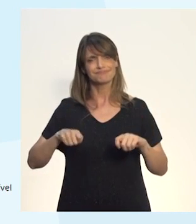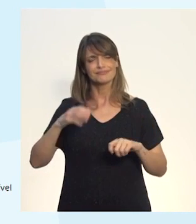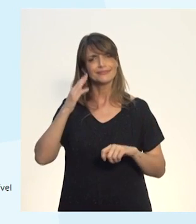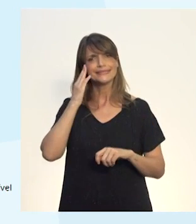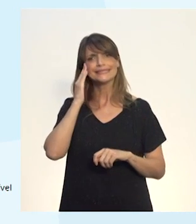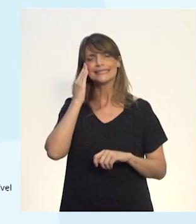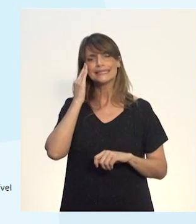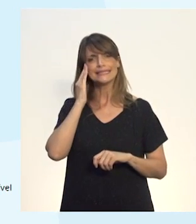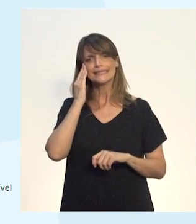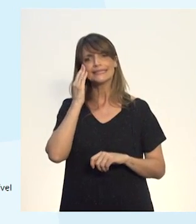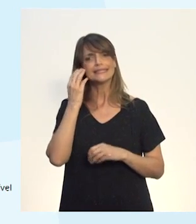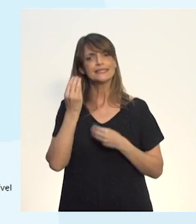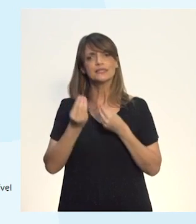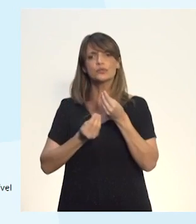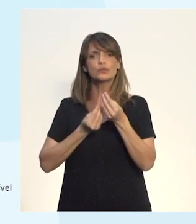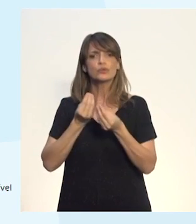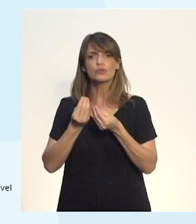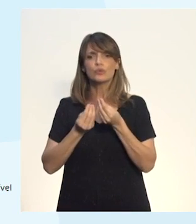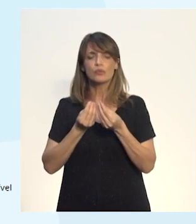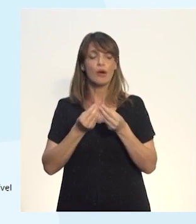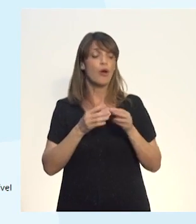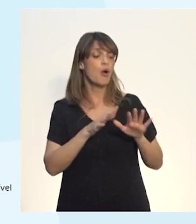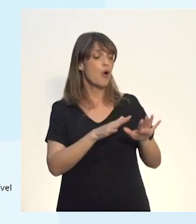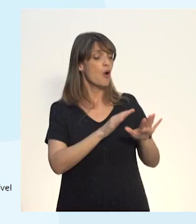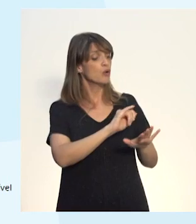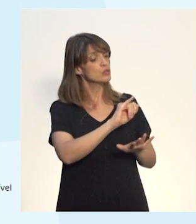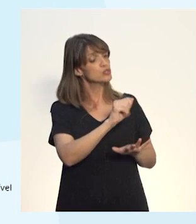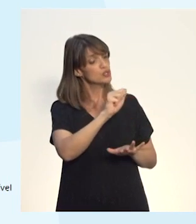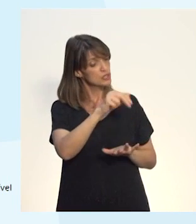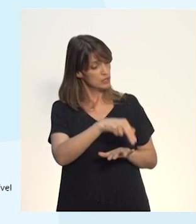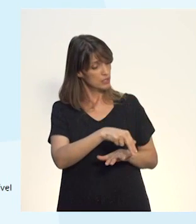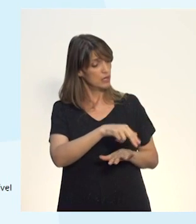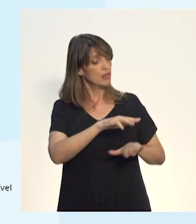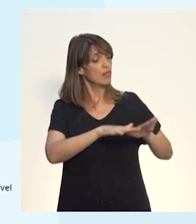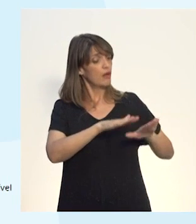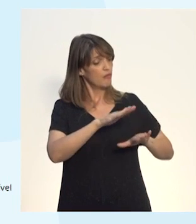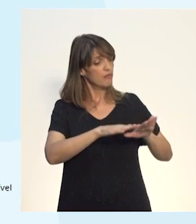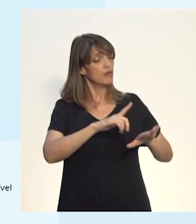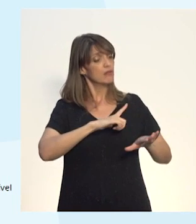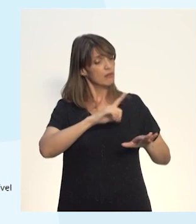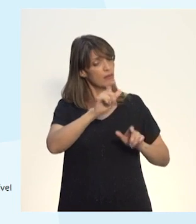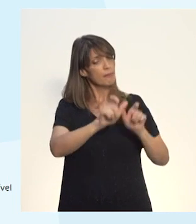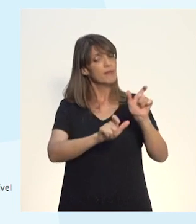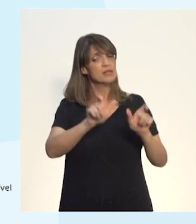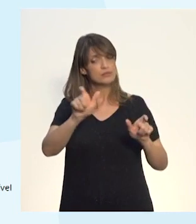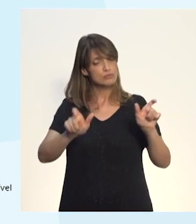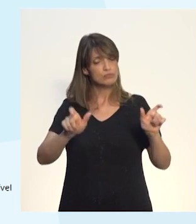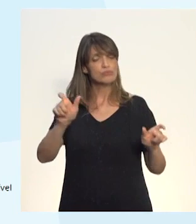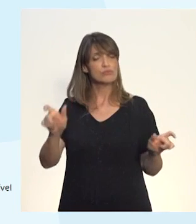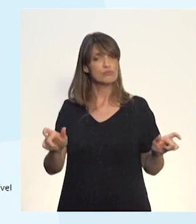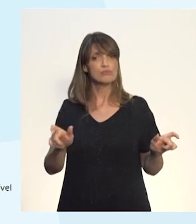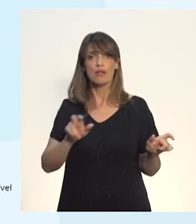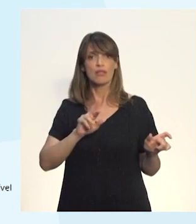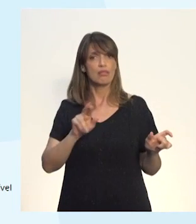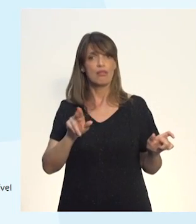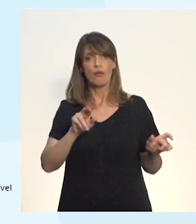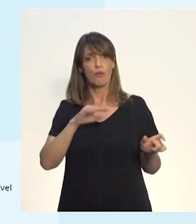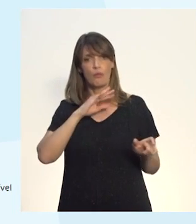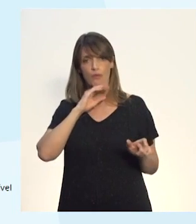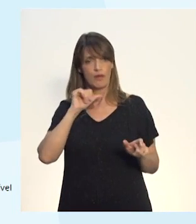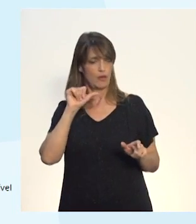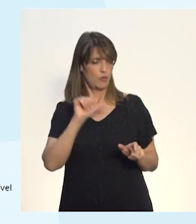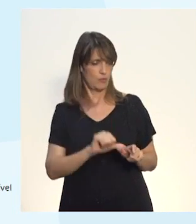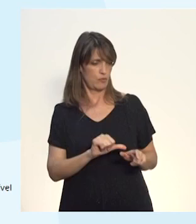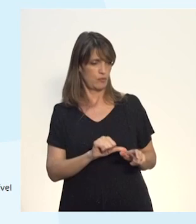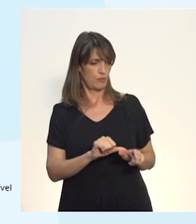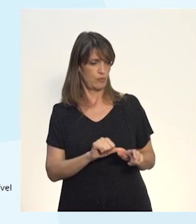compreender. Olha, talvez existam indivíduos que não sejam tão maléficos assim como